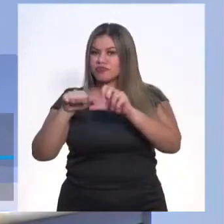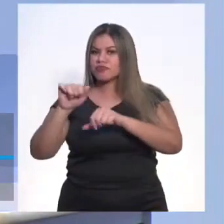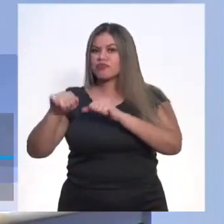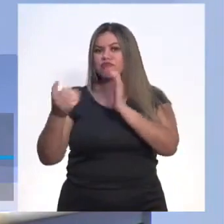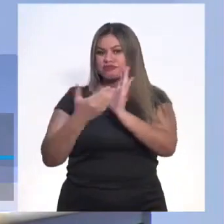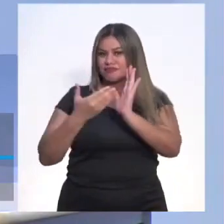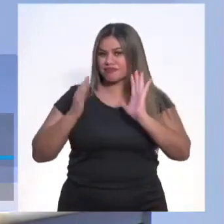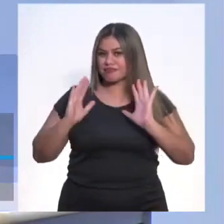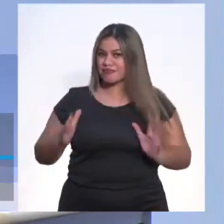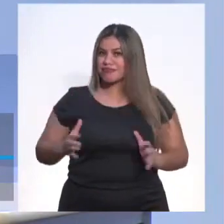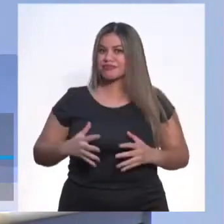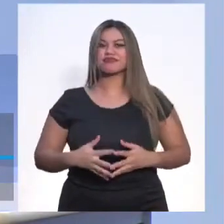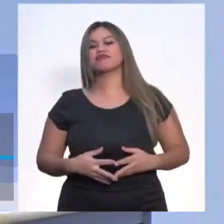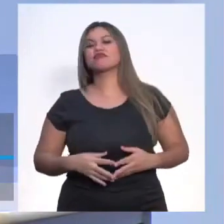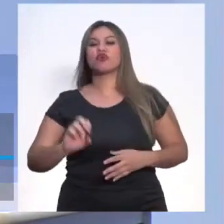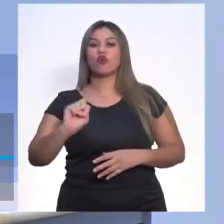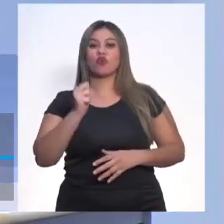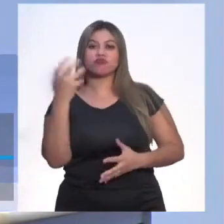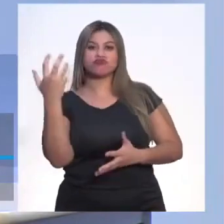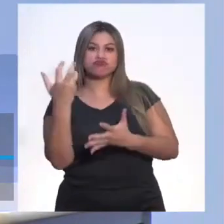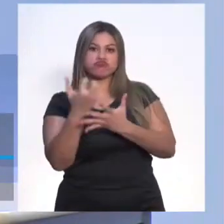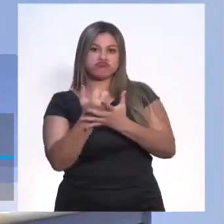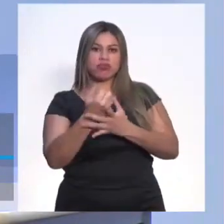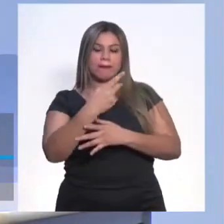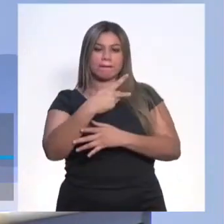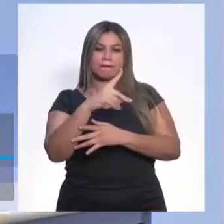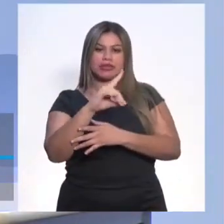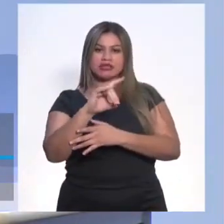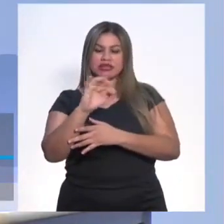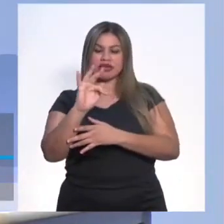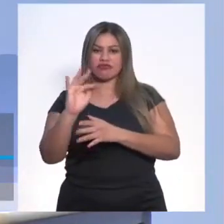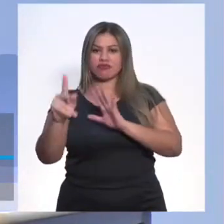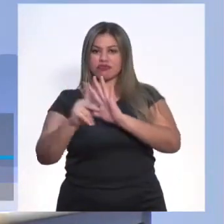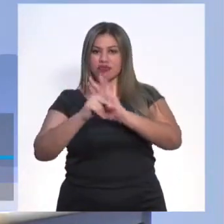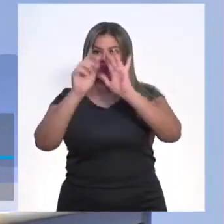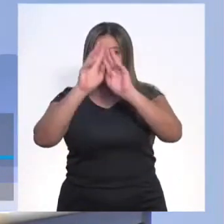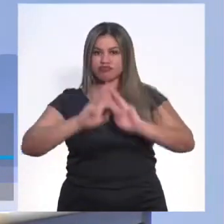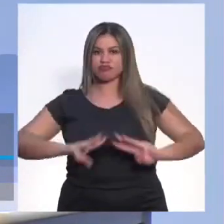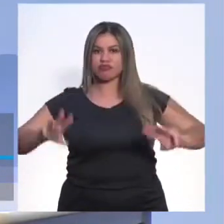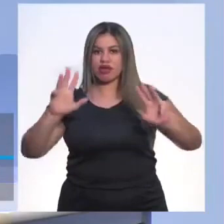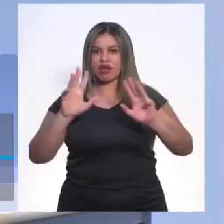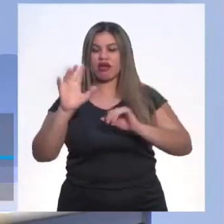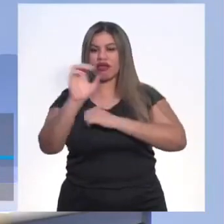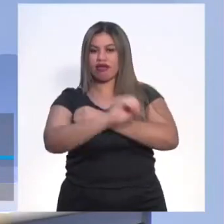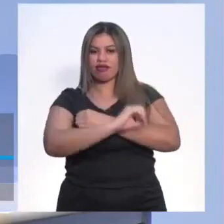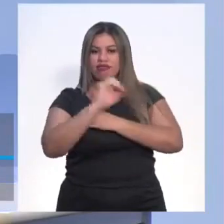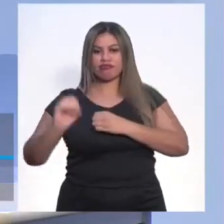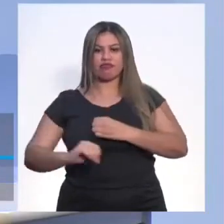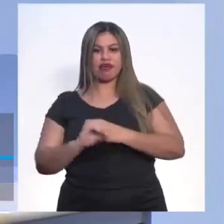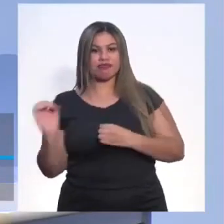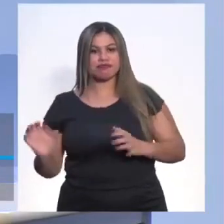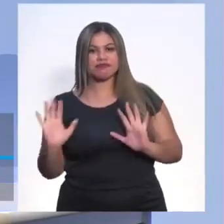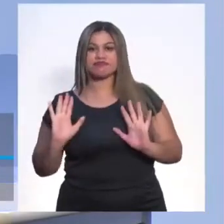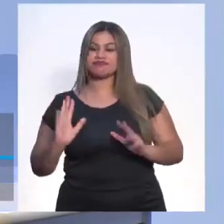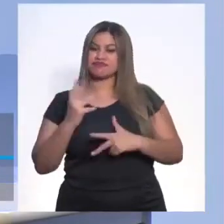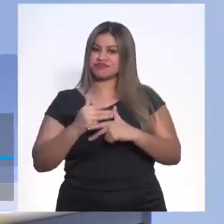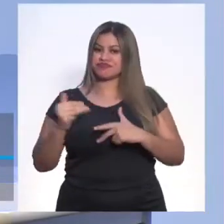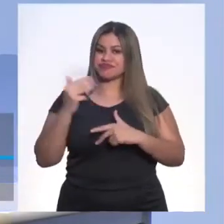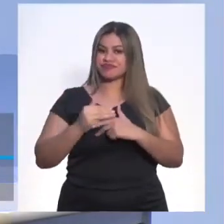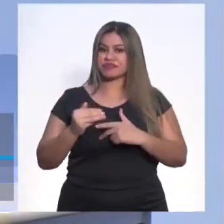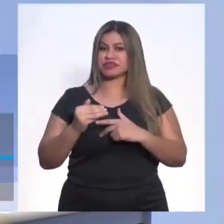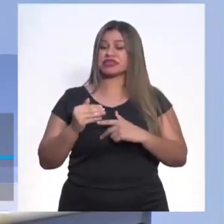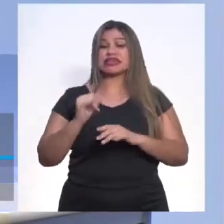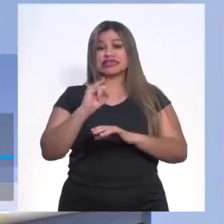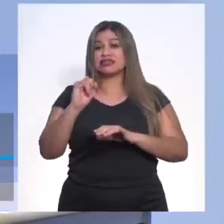escola? Ou já baixou o PDF lá do site da EFAP? Tudo bem se você não fez nada disso. Separe então